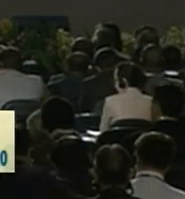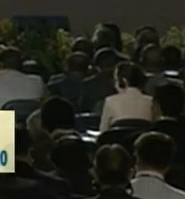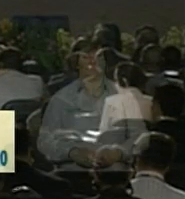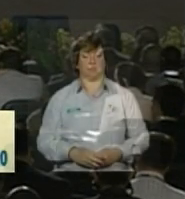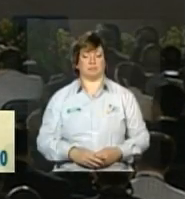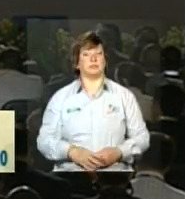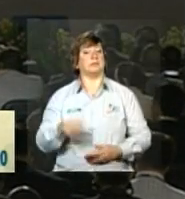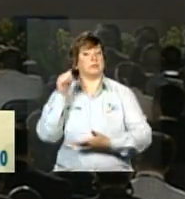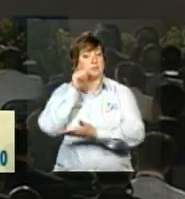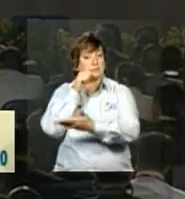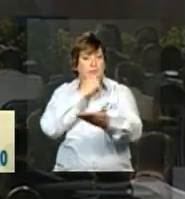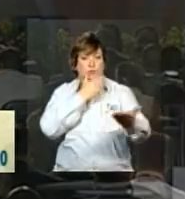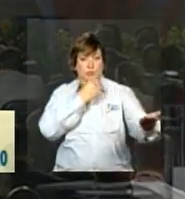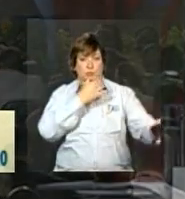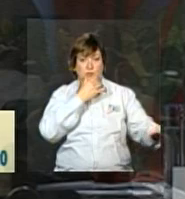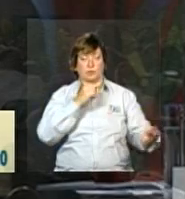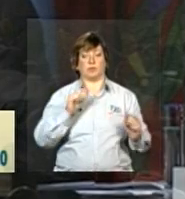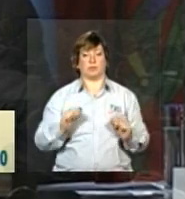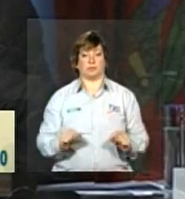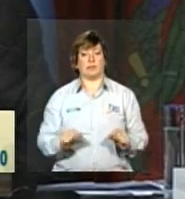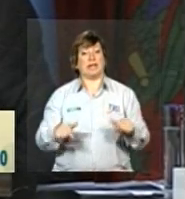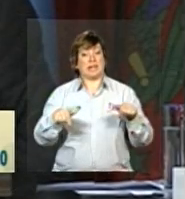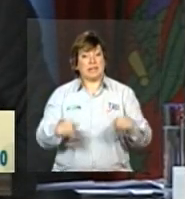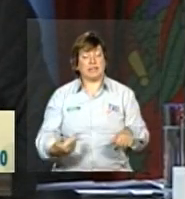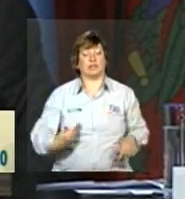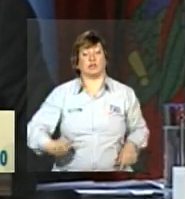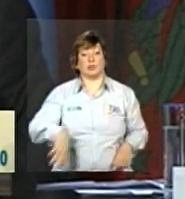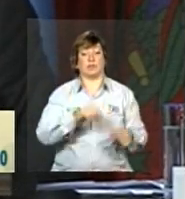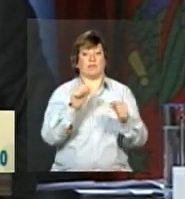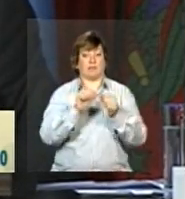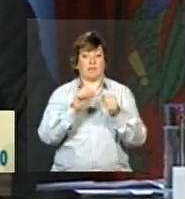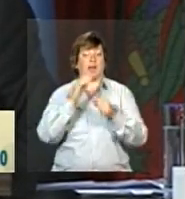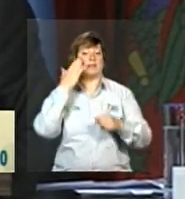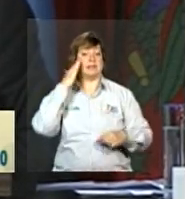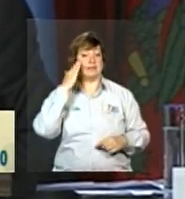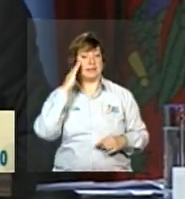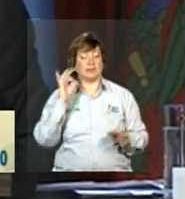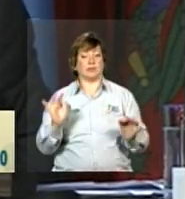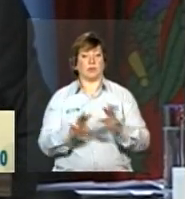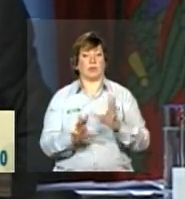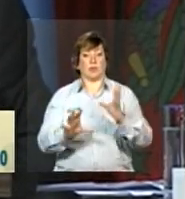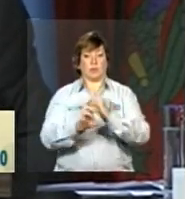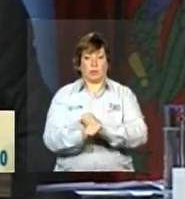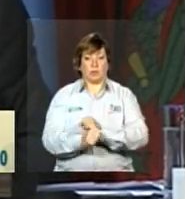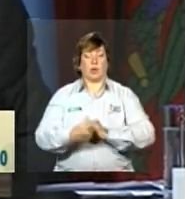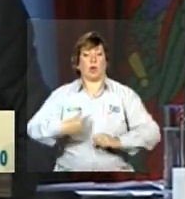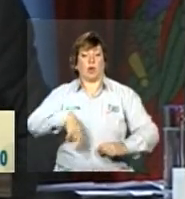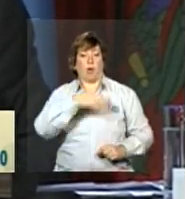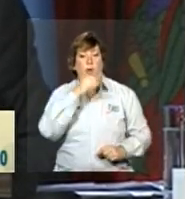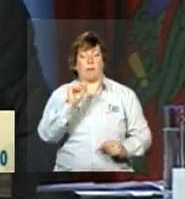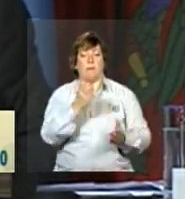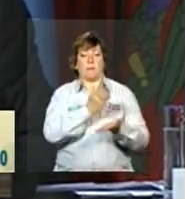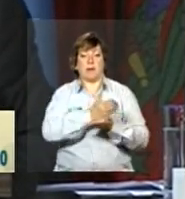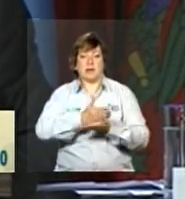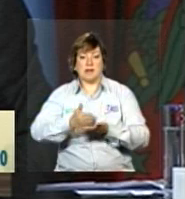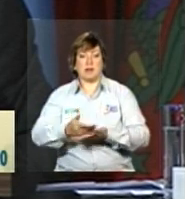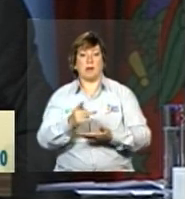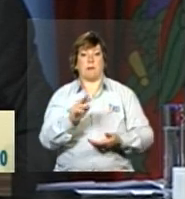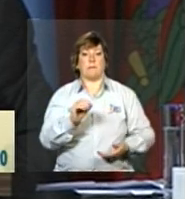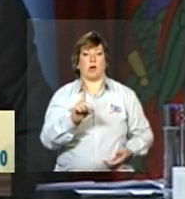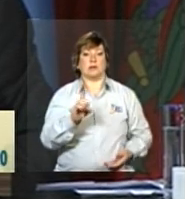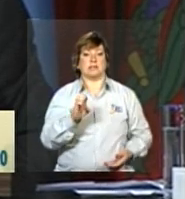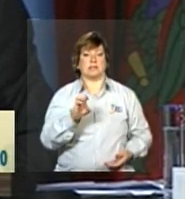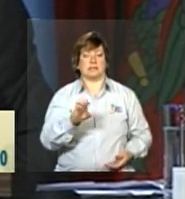senhoras e senhores, isso nos traz à conclusão das nossas considerações da parte de procedimentos e